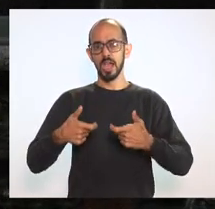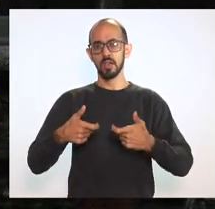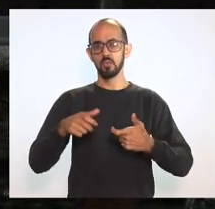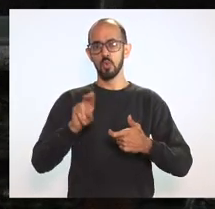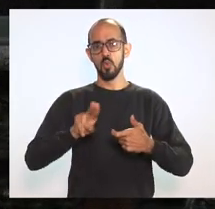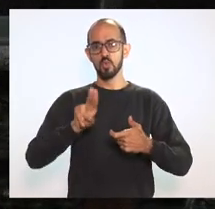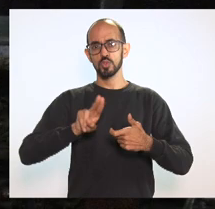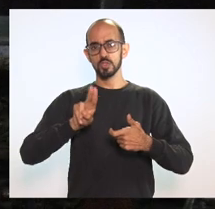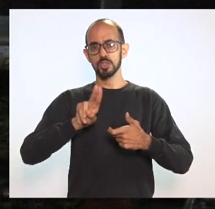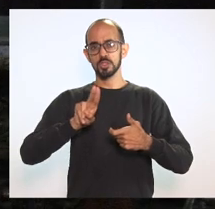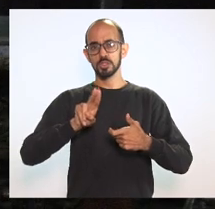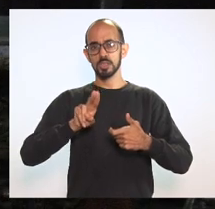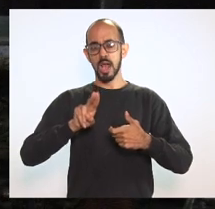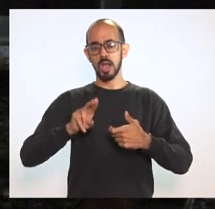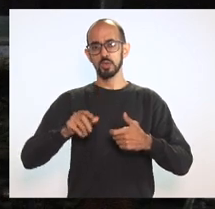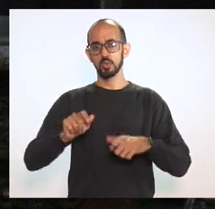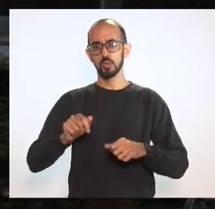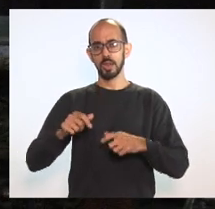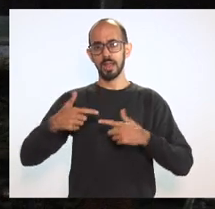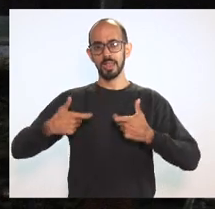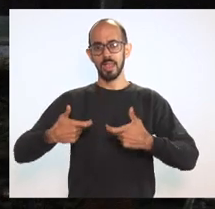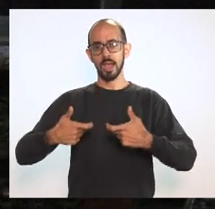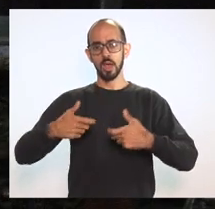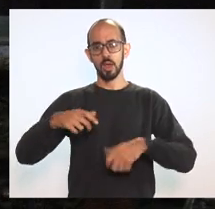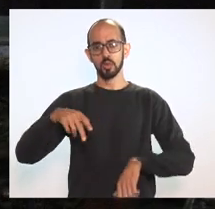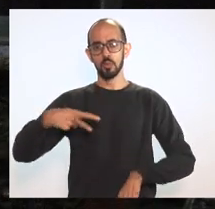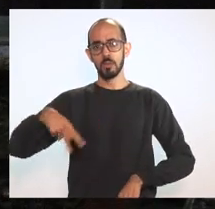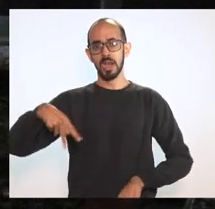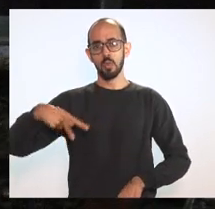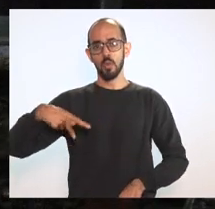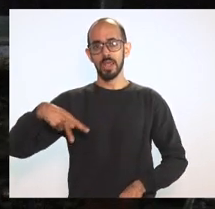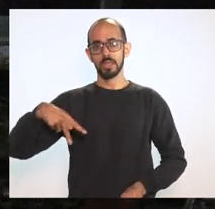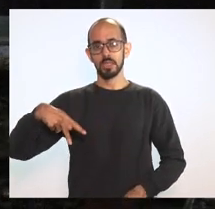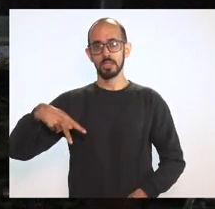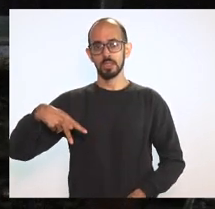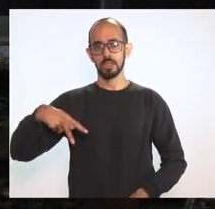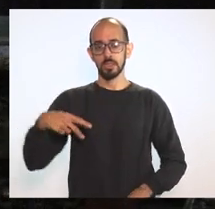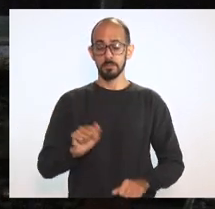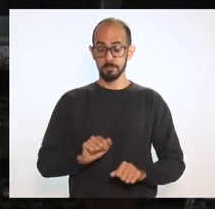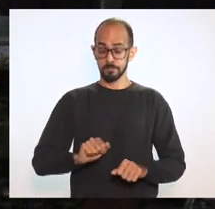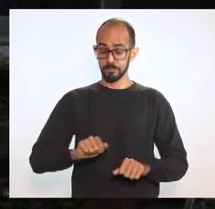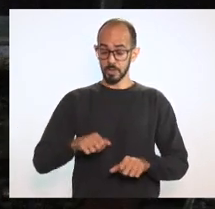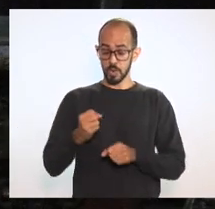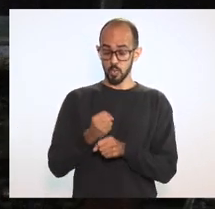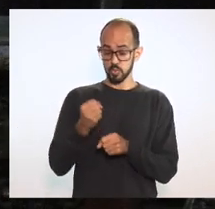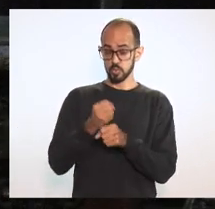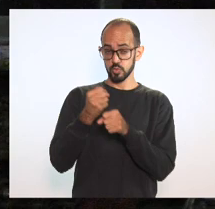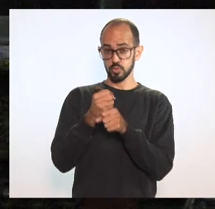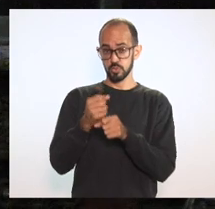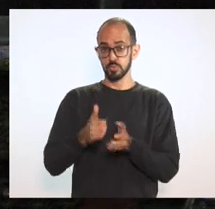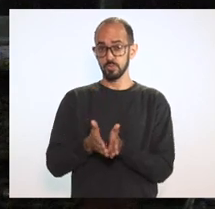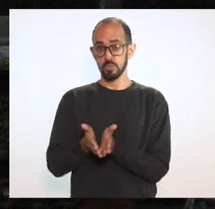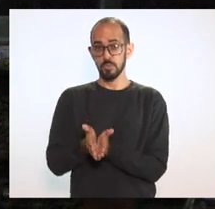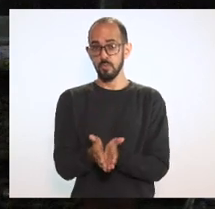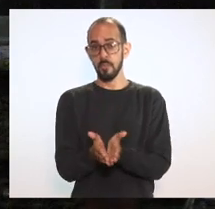no conflito com o Paraguai. A construção naval, com parque industrial